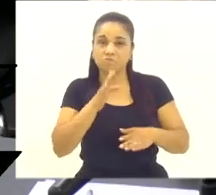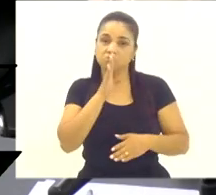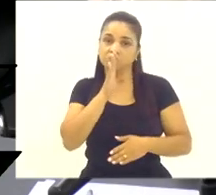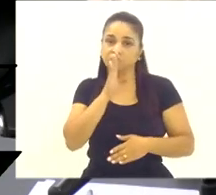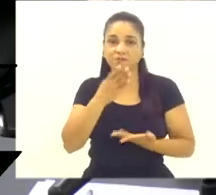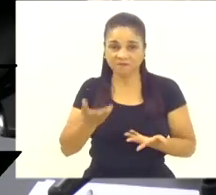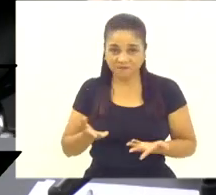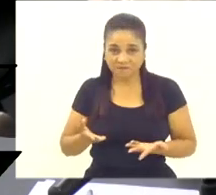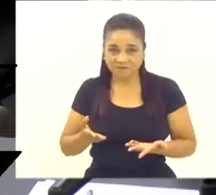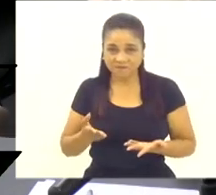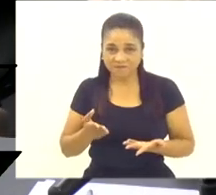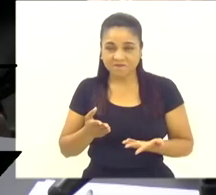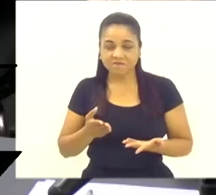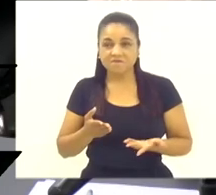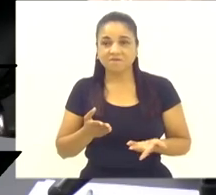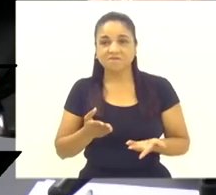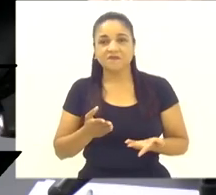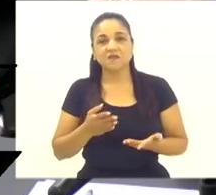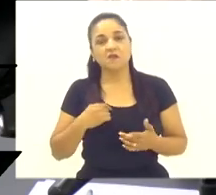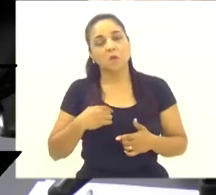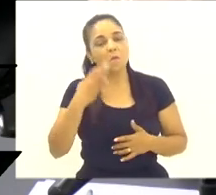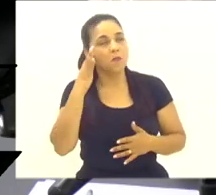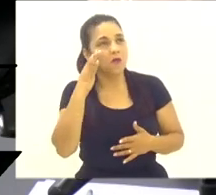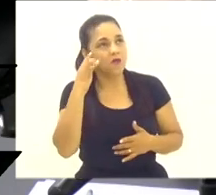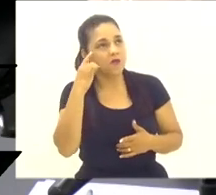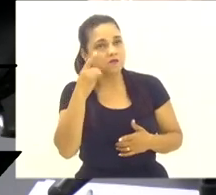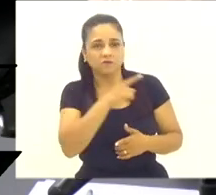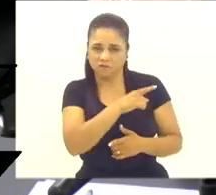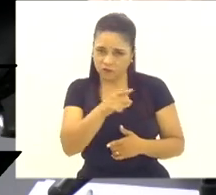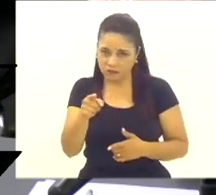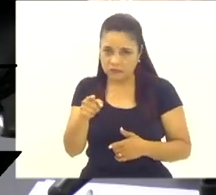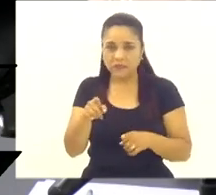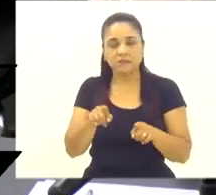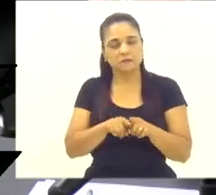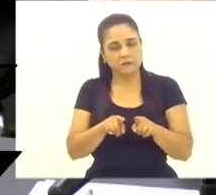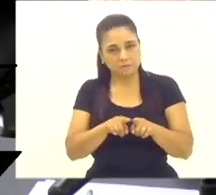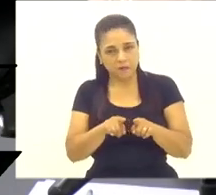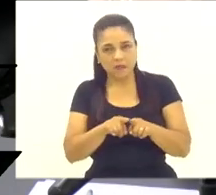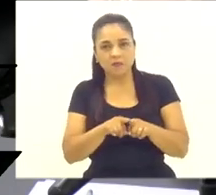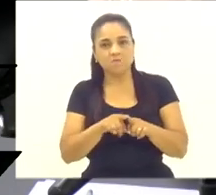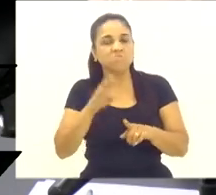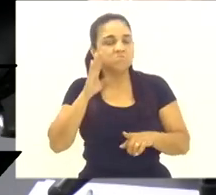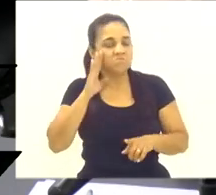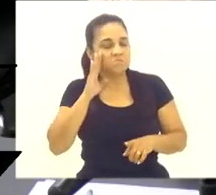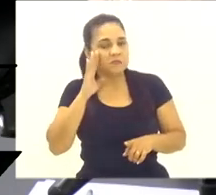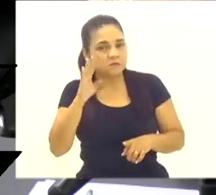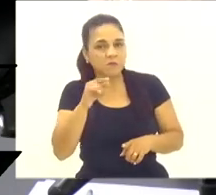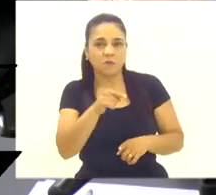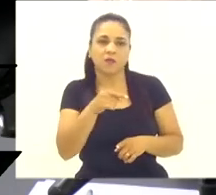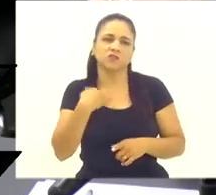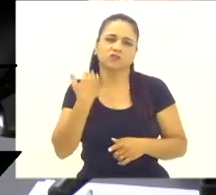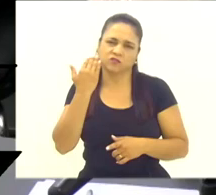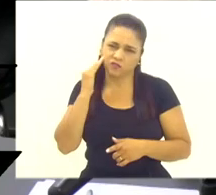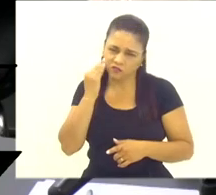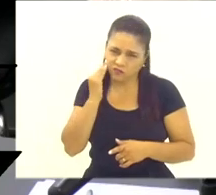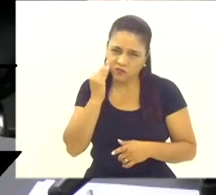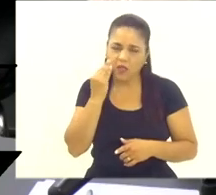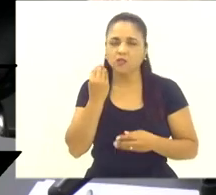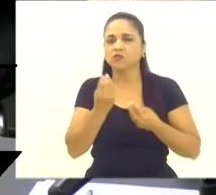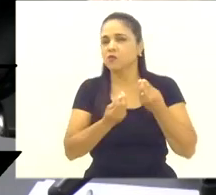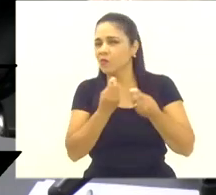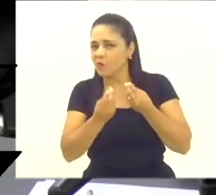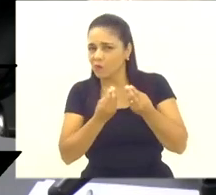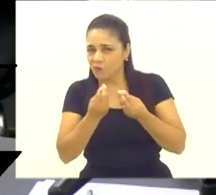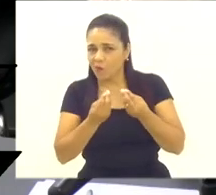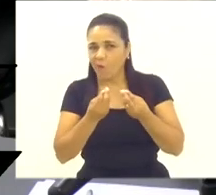em silêncio porque Imagino que muitos muitos de vocês também né muitos de vocês principalmente entendem o que é